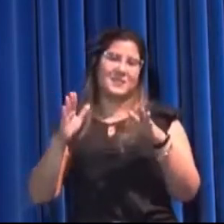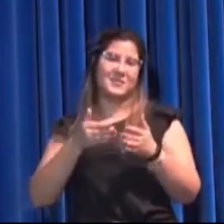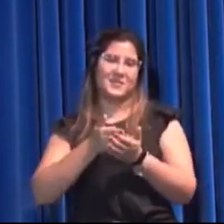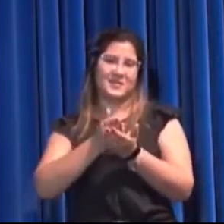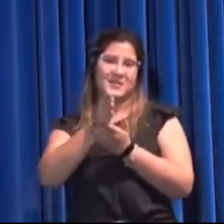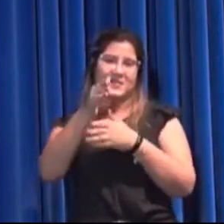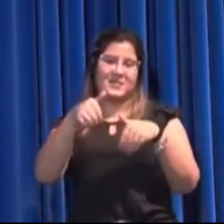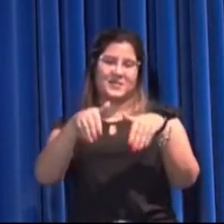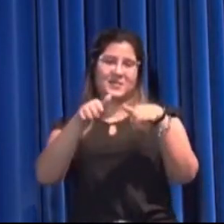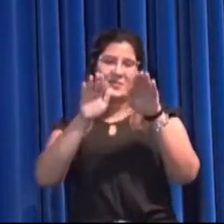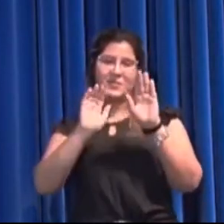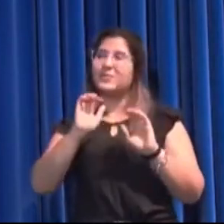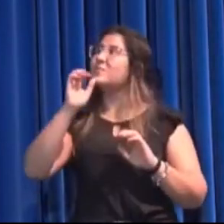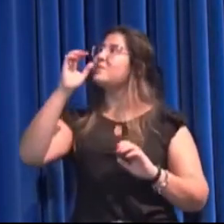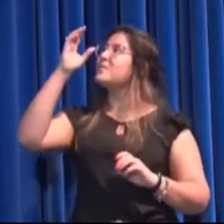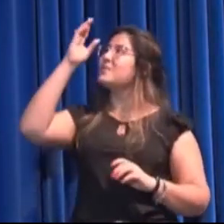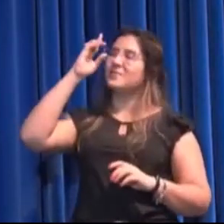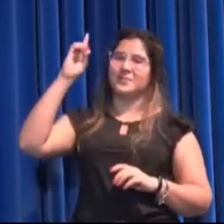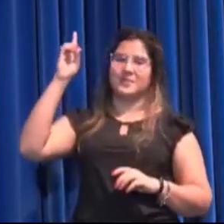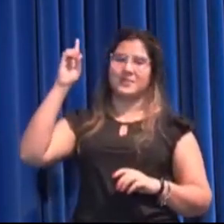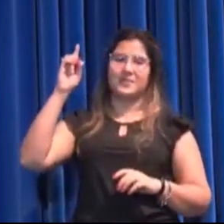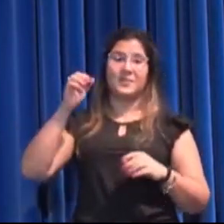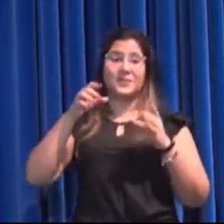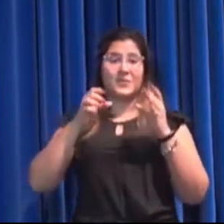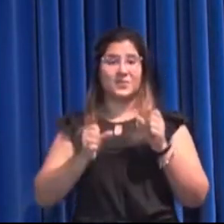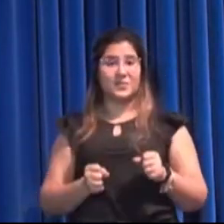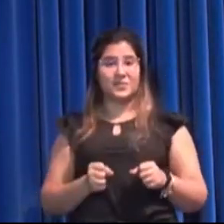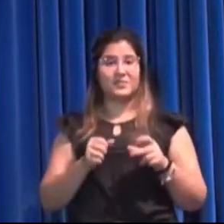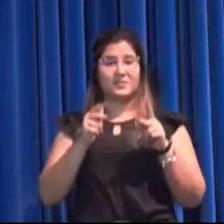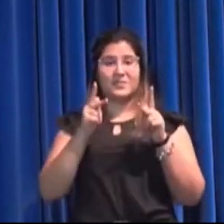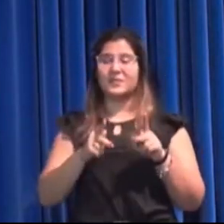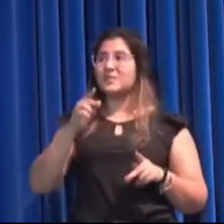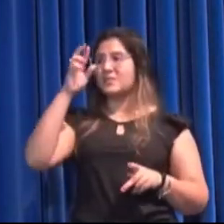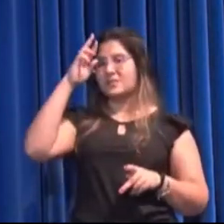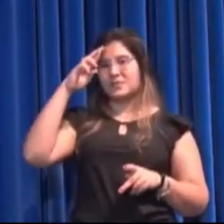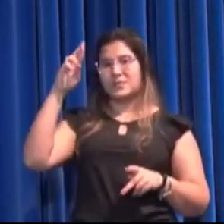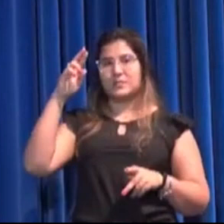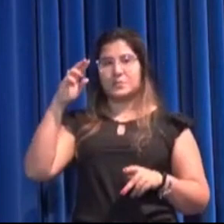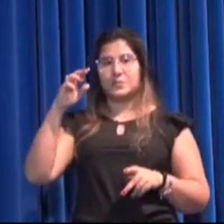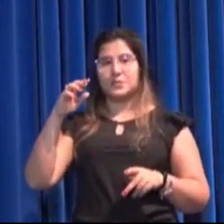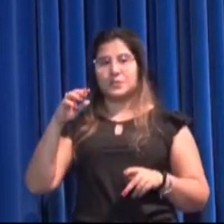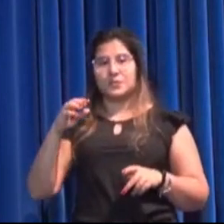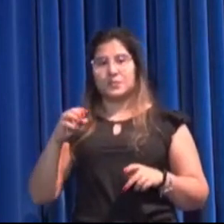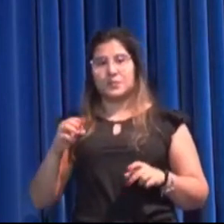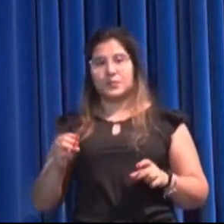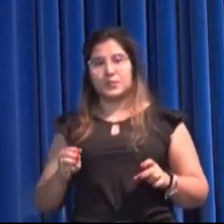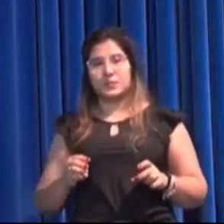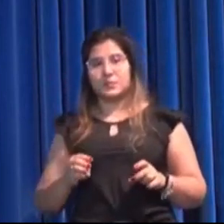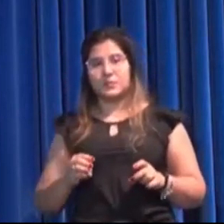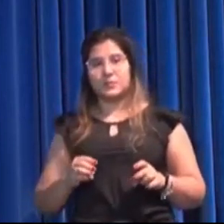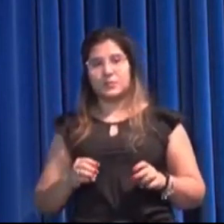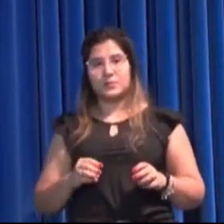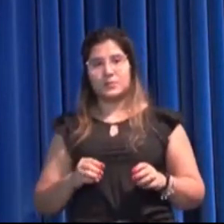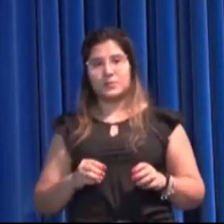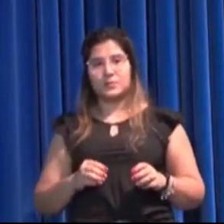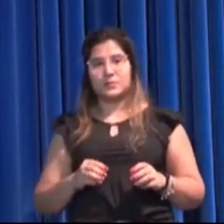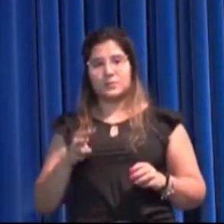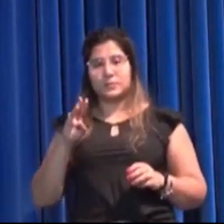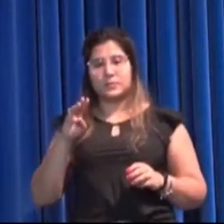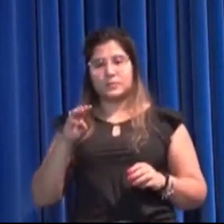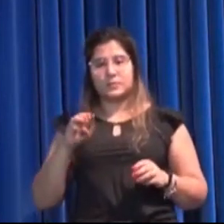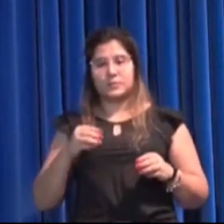nos achegar diante da face do Senhor pelos méritos de Cristo, e